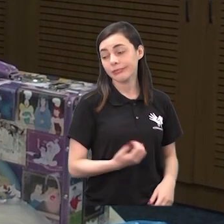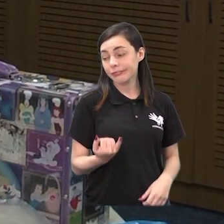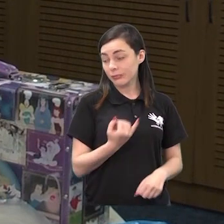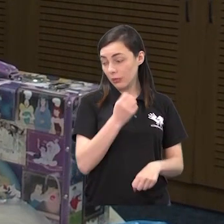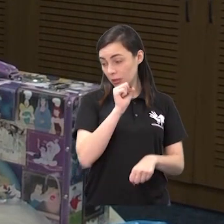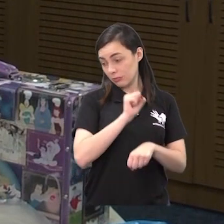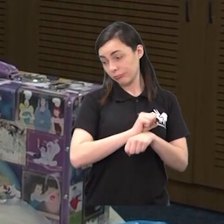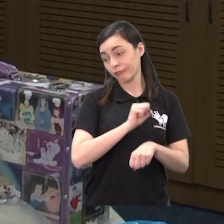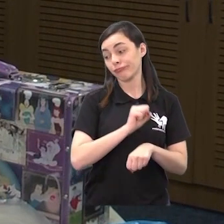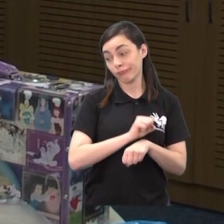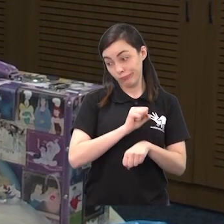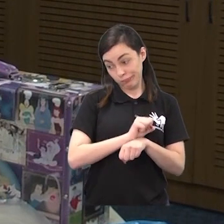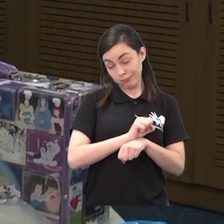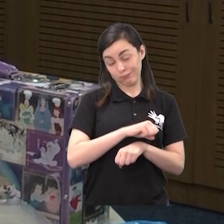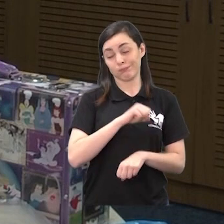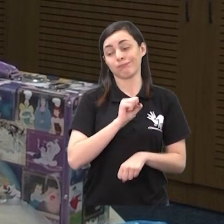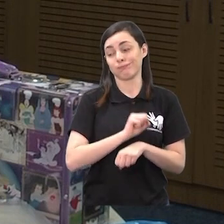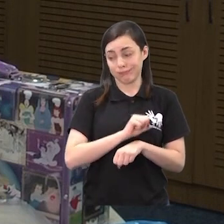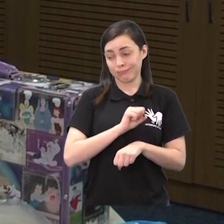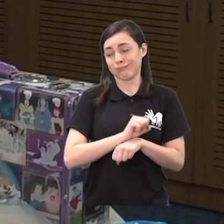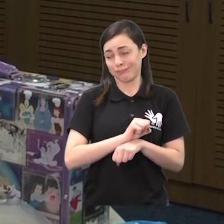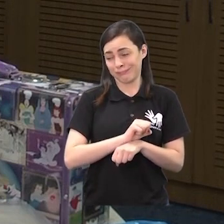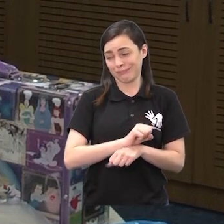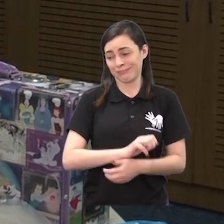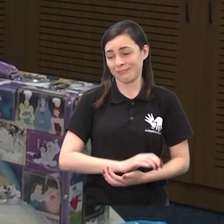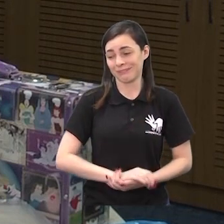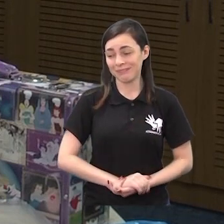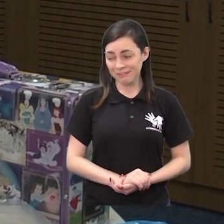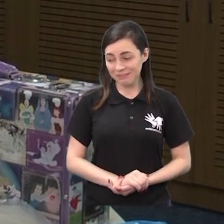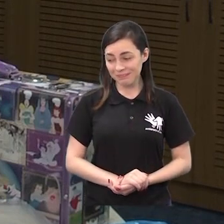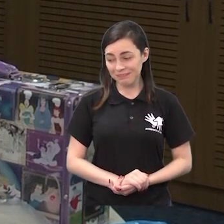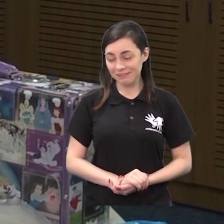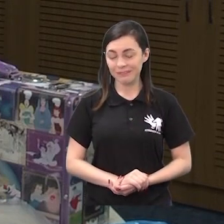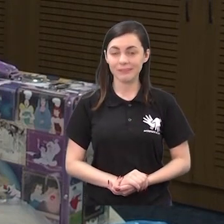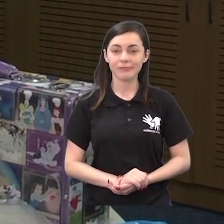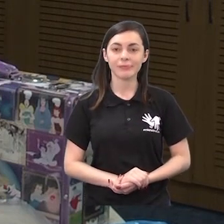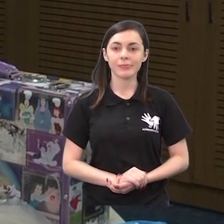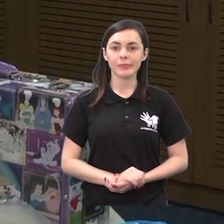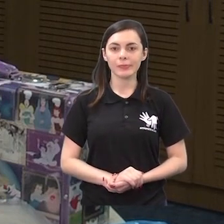de esperar, grãozinho, esperar.